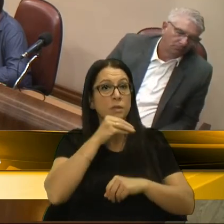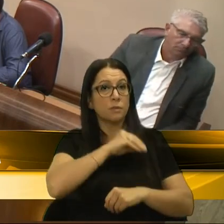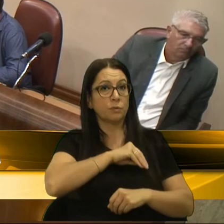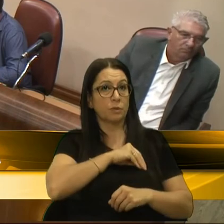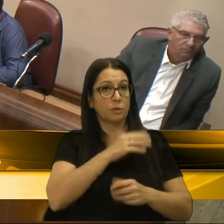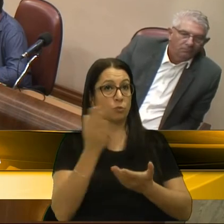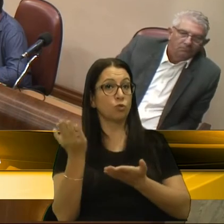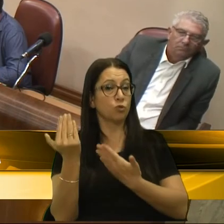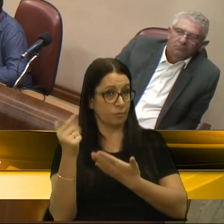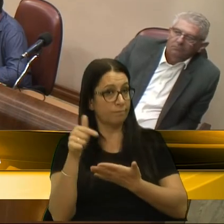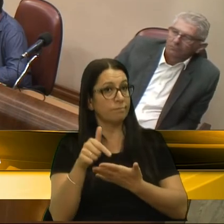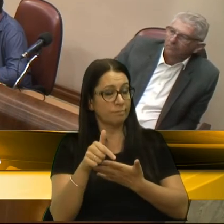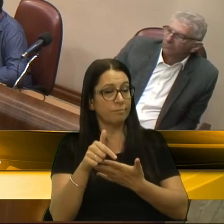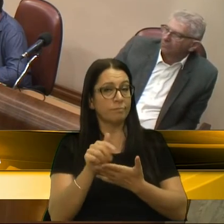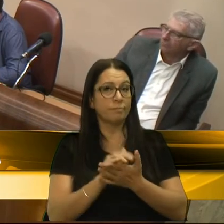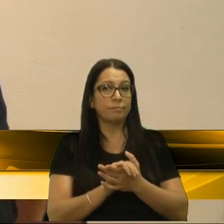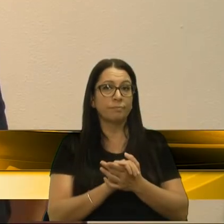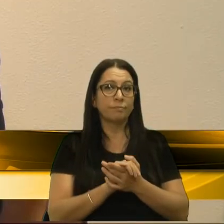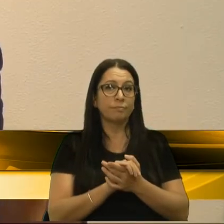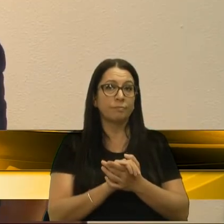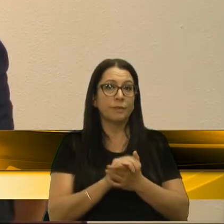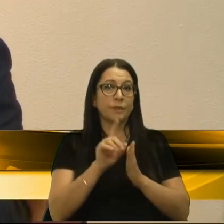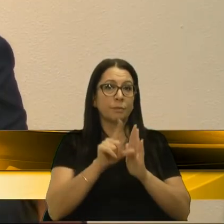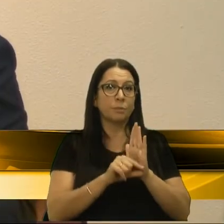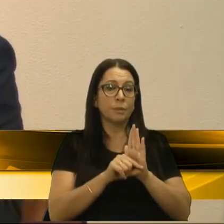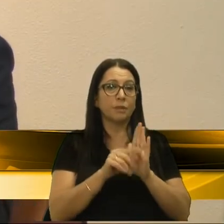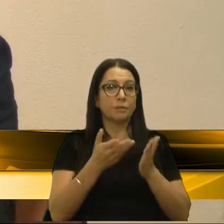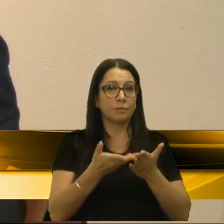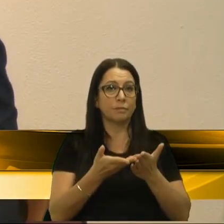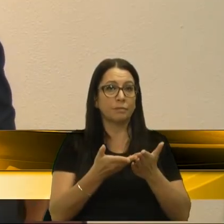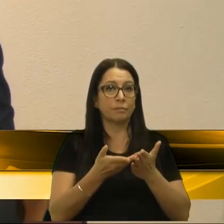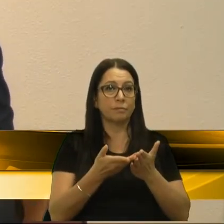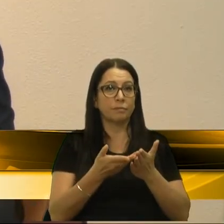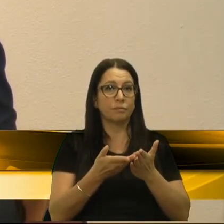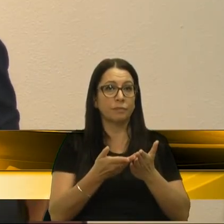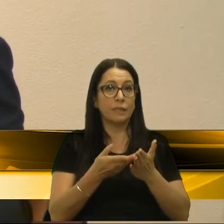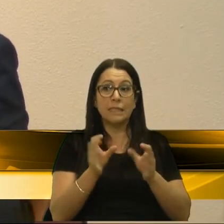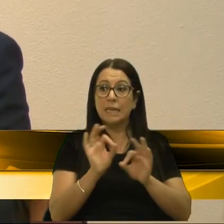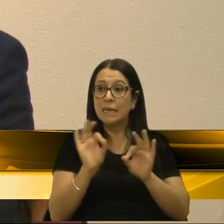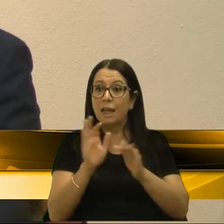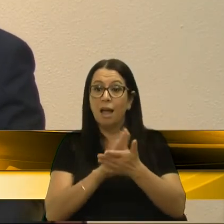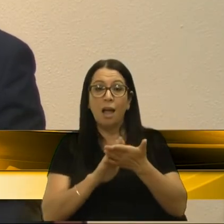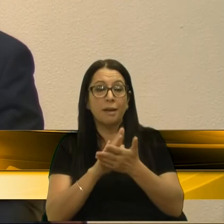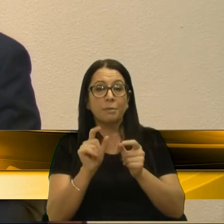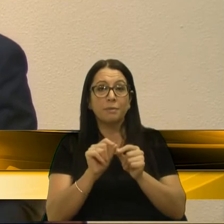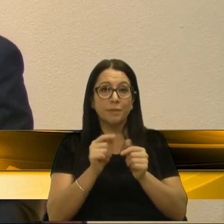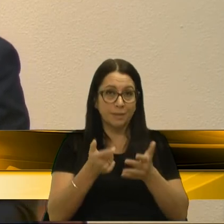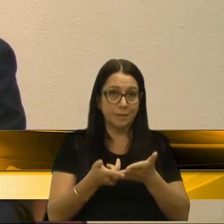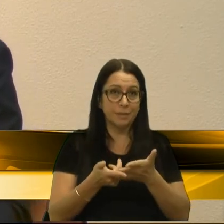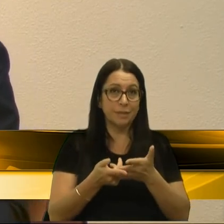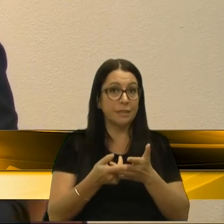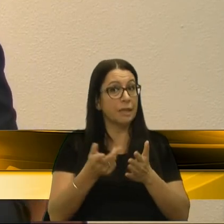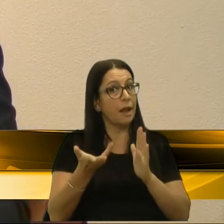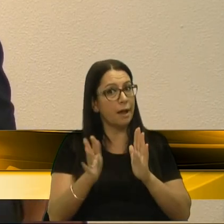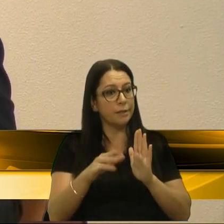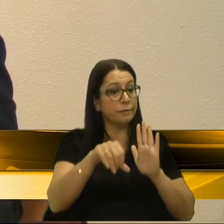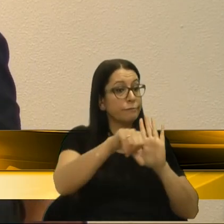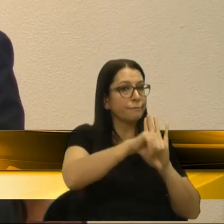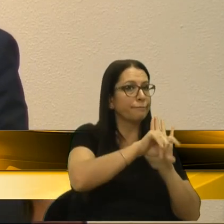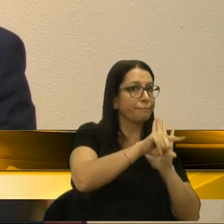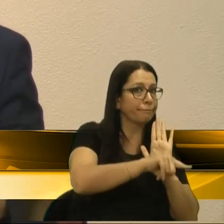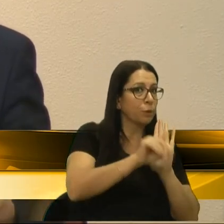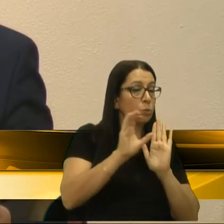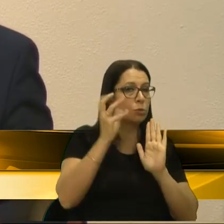nossa juventude, menos eles estarão ociosos, né? E às vezes no crime, como tem acontecido. A